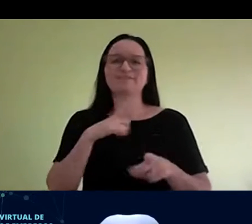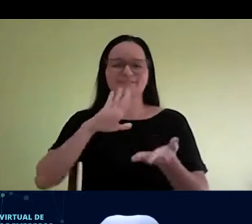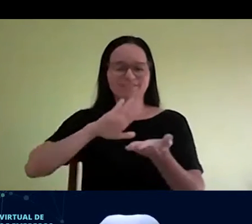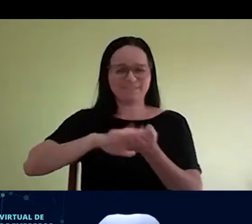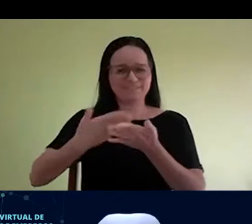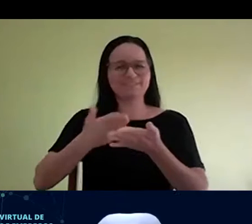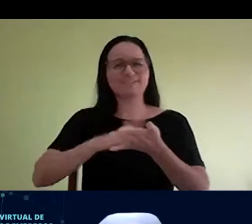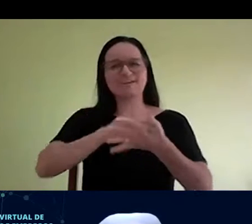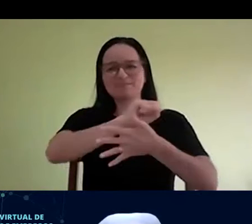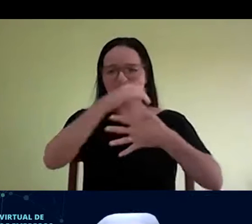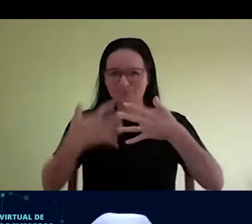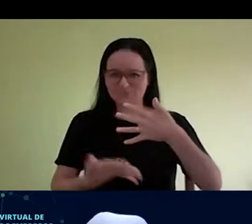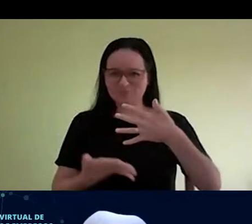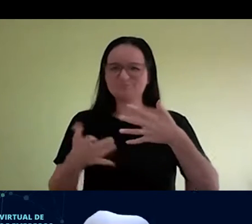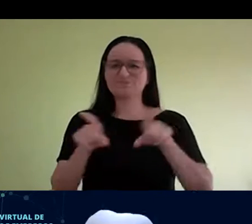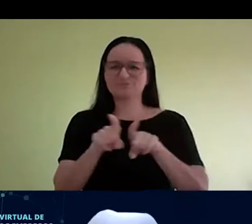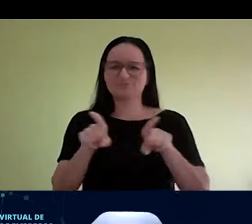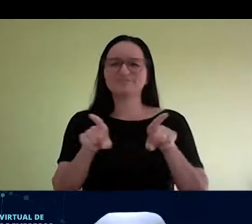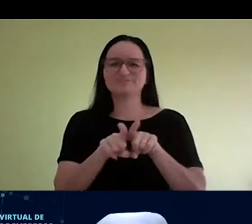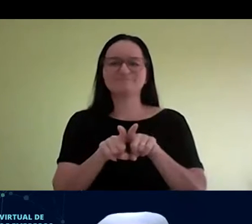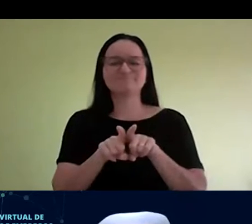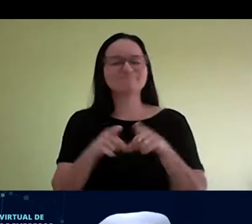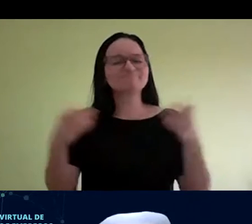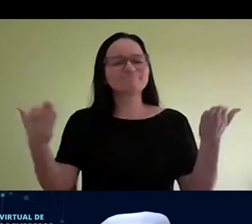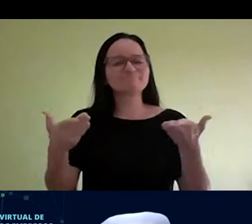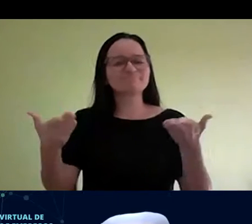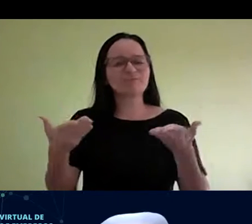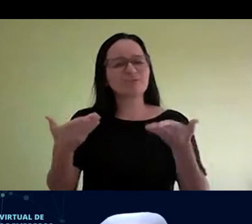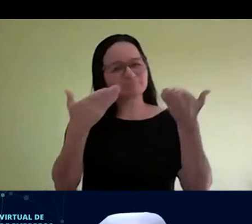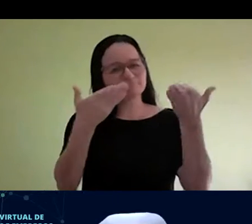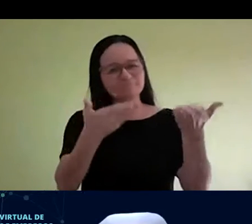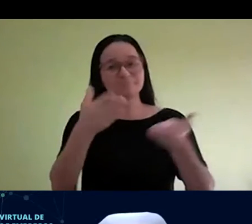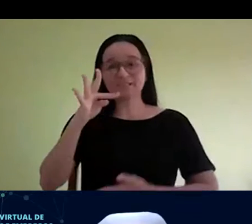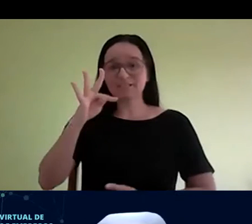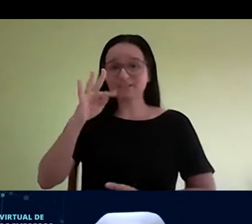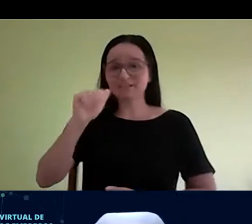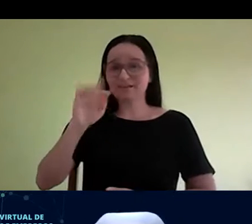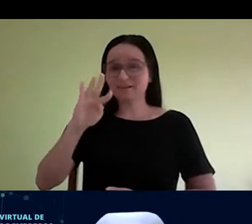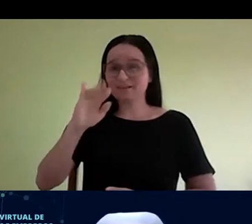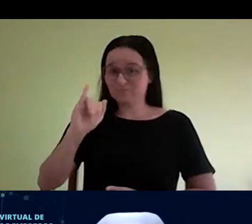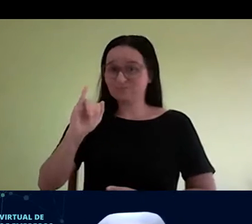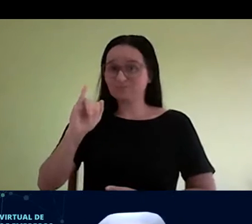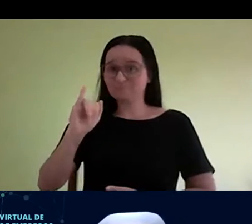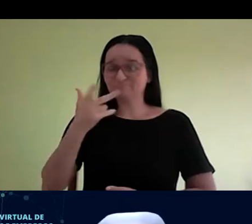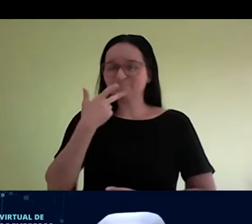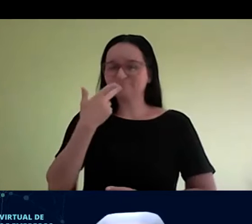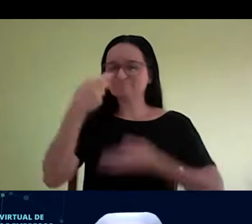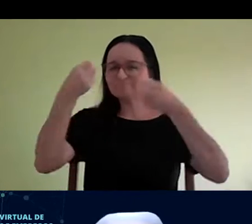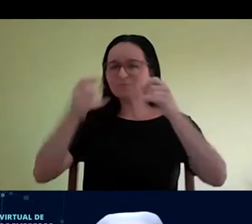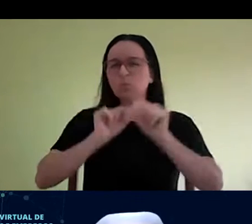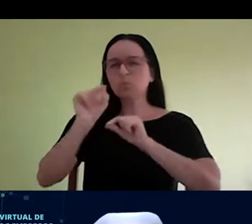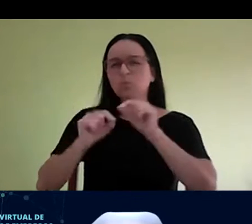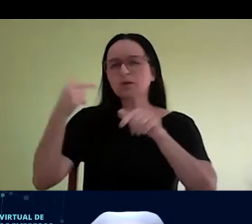intérprete de Libras. E eu vou passar a palavra para a Tati, que vai apresentar um pouquinho o programa Jornada para o